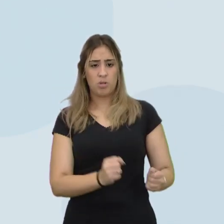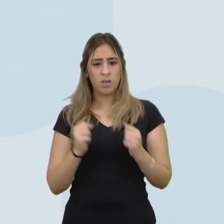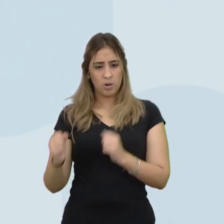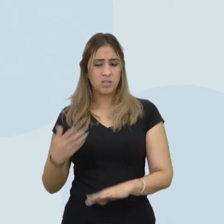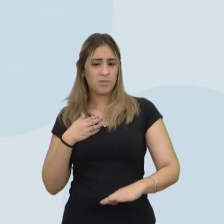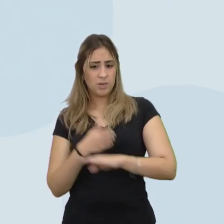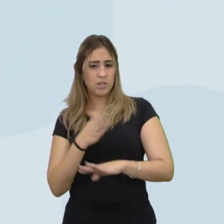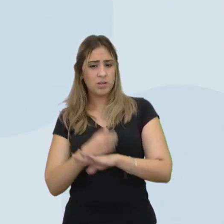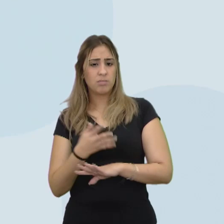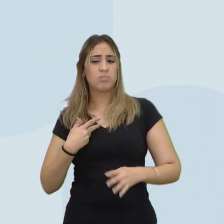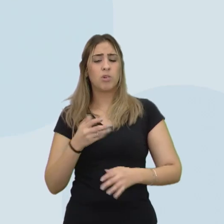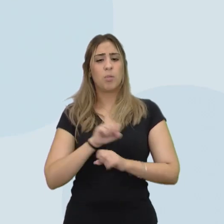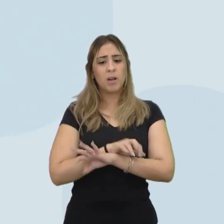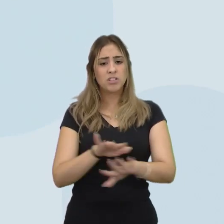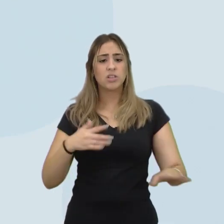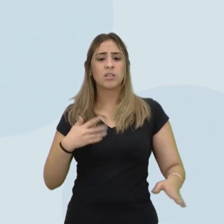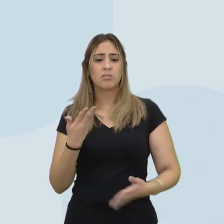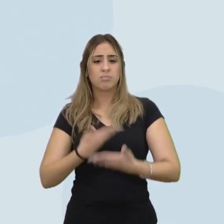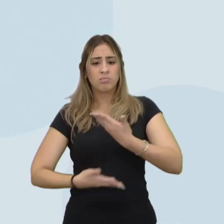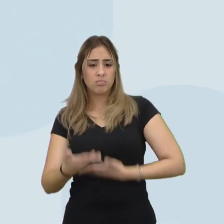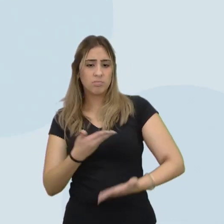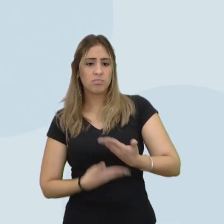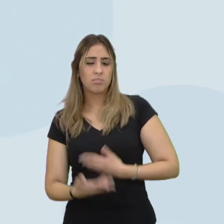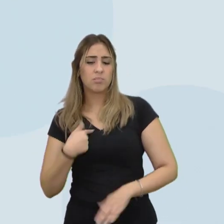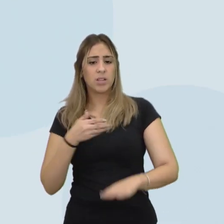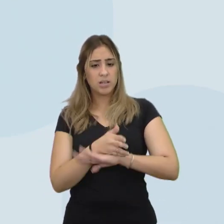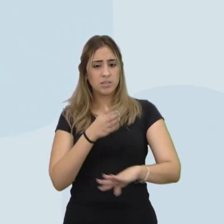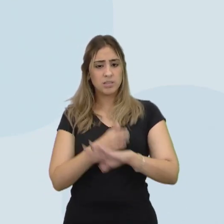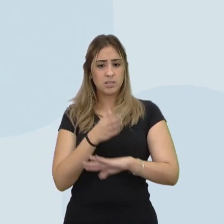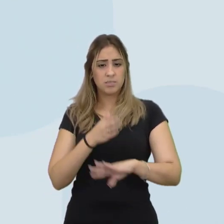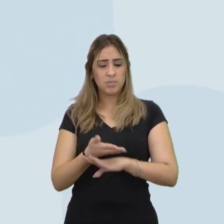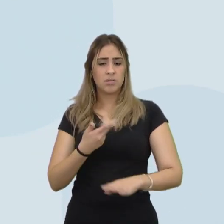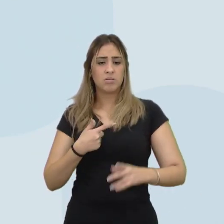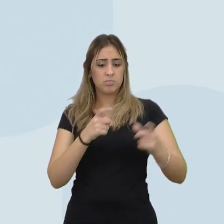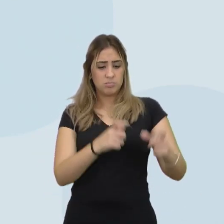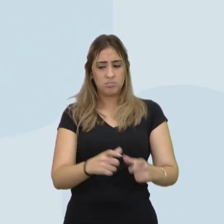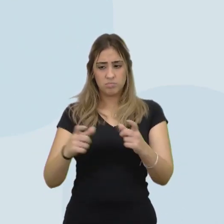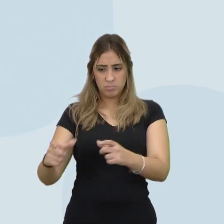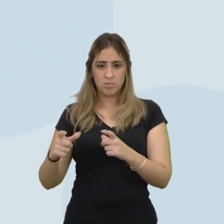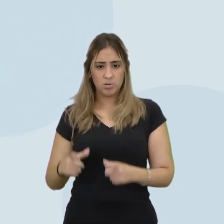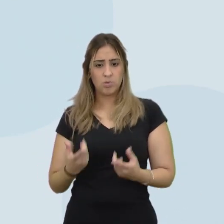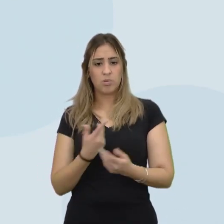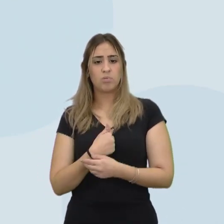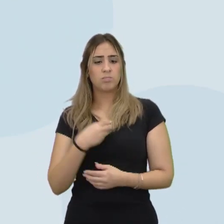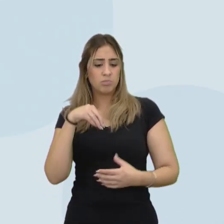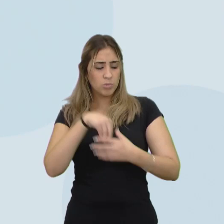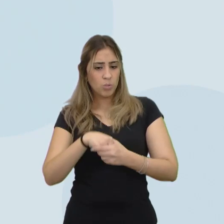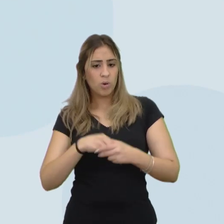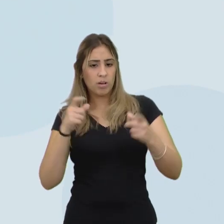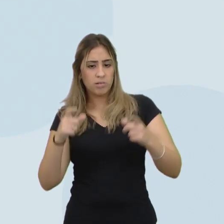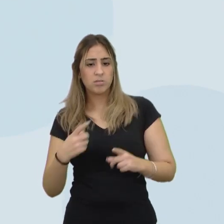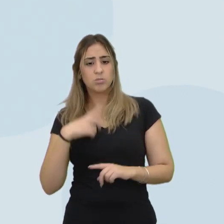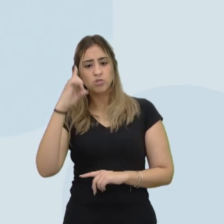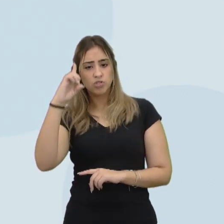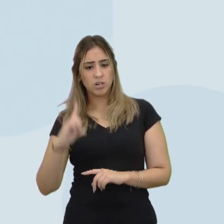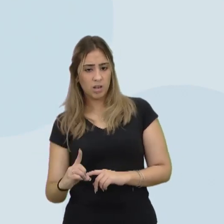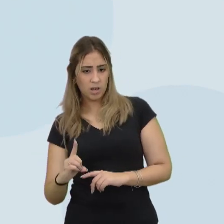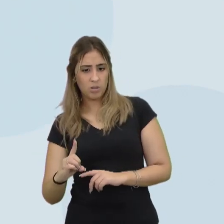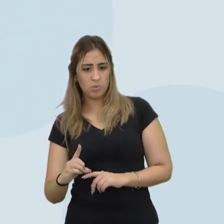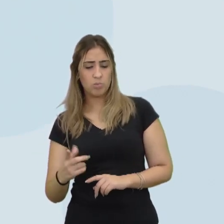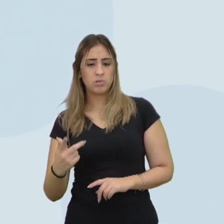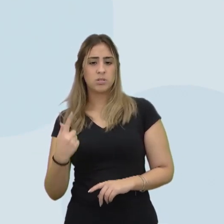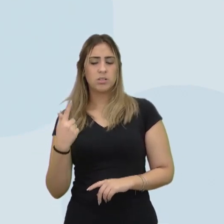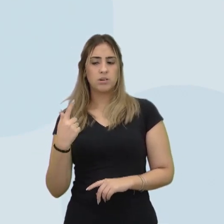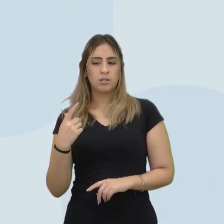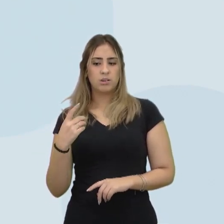e participe de ambientes comuns no plano da fruição dos serviços, das áreas públicas e dos direitos civis e